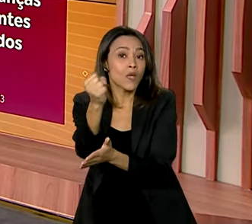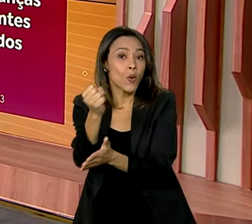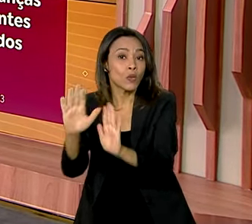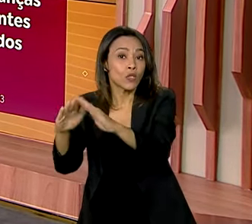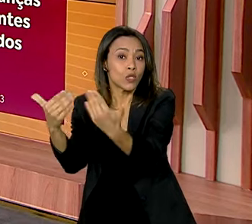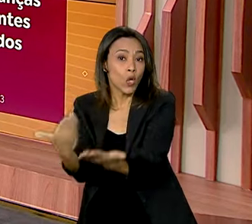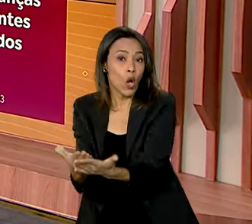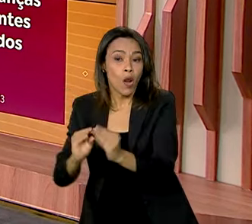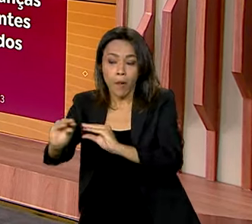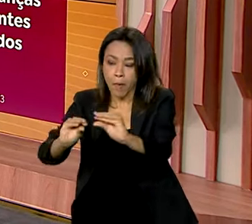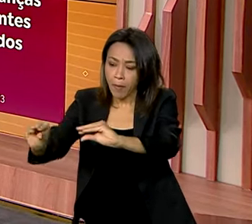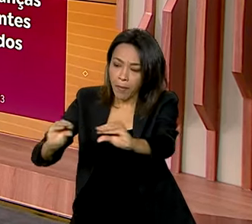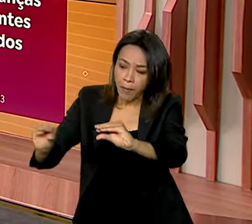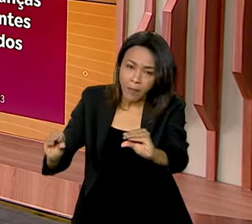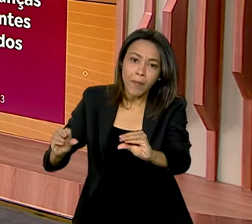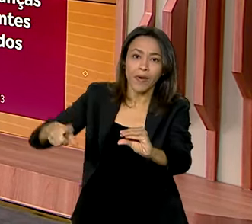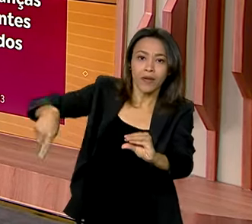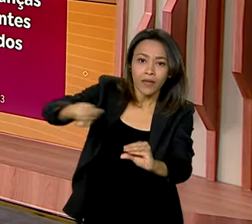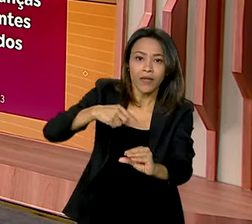escolas e beneficiaram